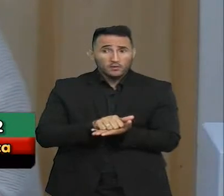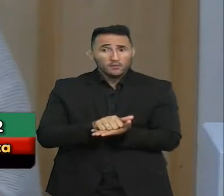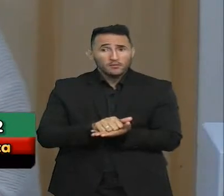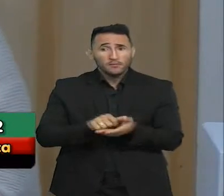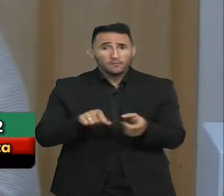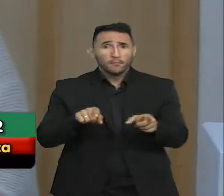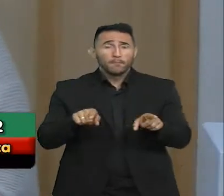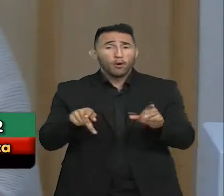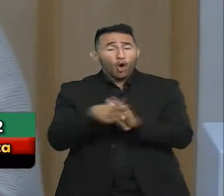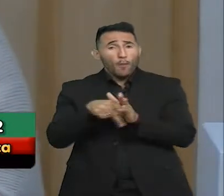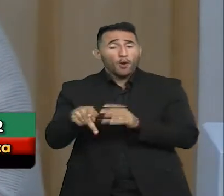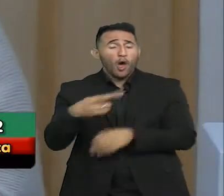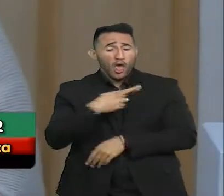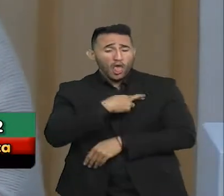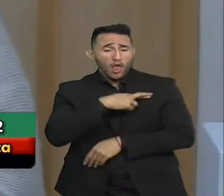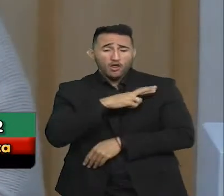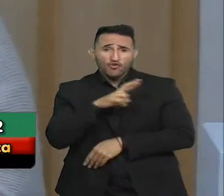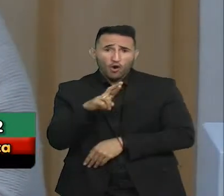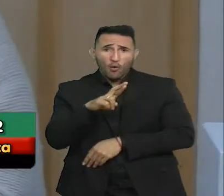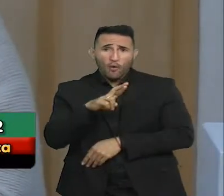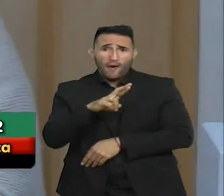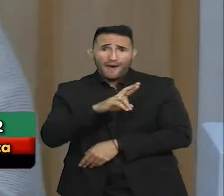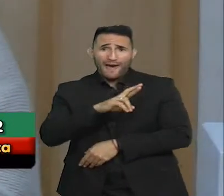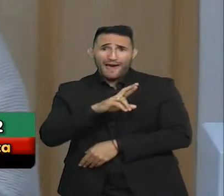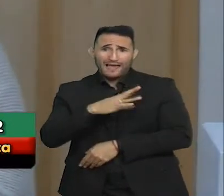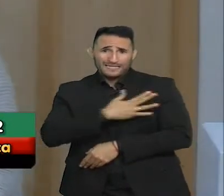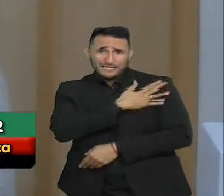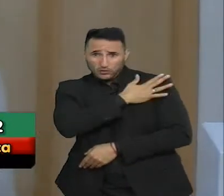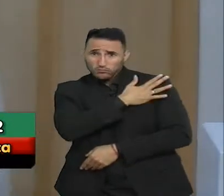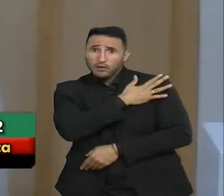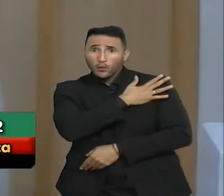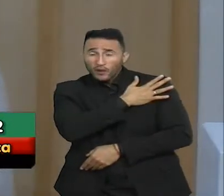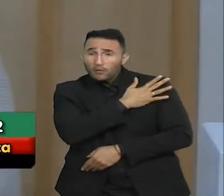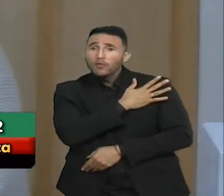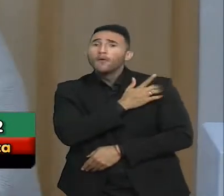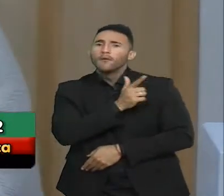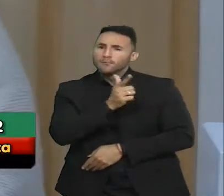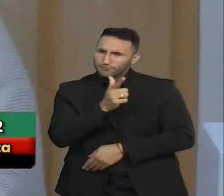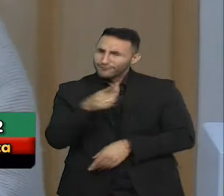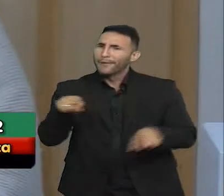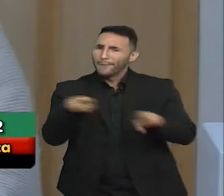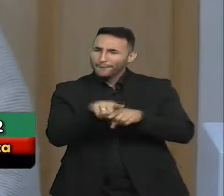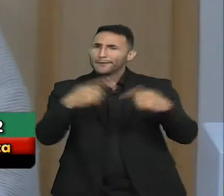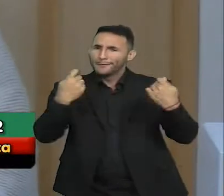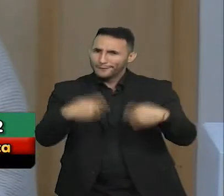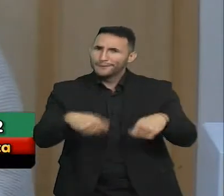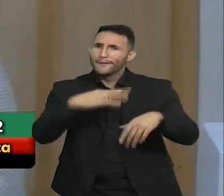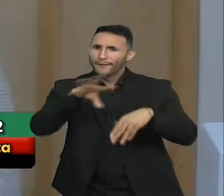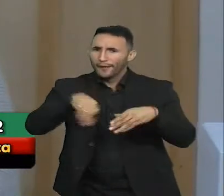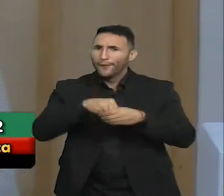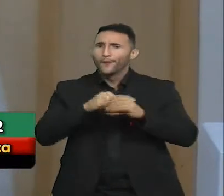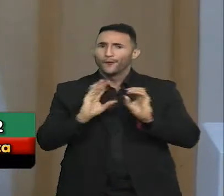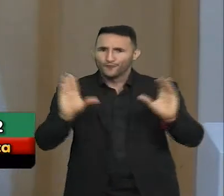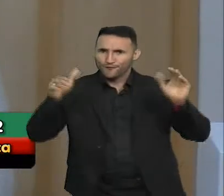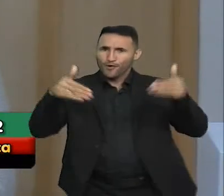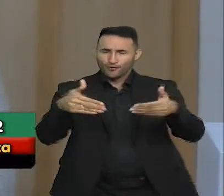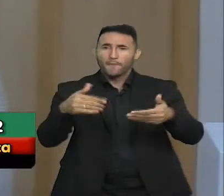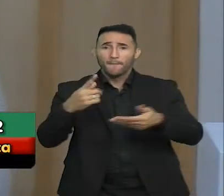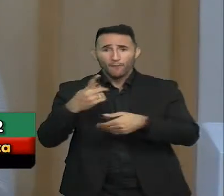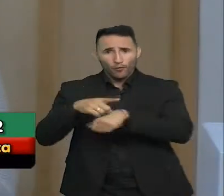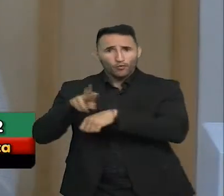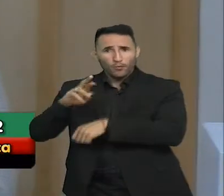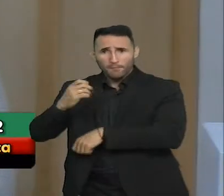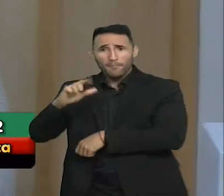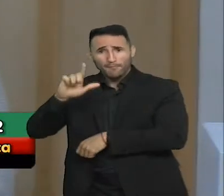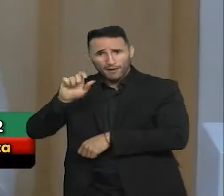questão de racismo religioso. Esse é um ponto que deve ser tratado dentro do nosso fórum, e doutor Paulo Cesário sempre fala disso,